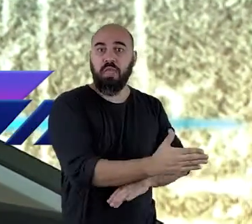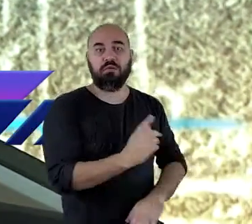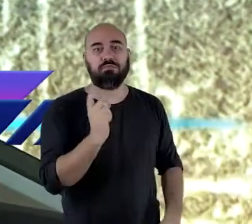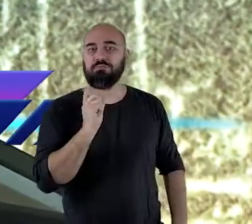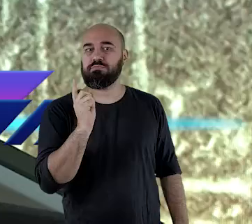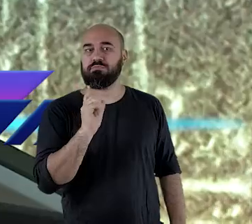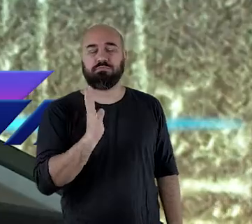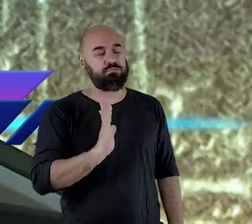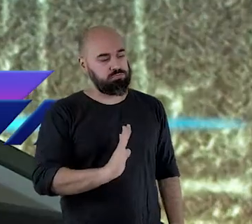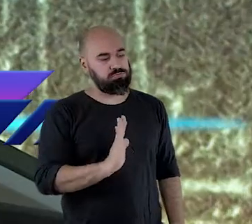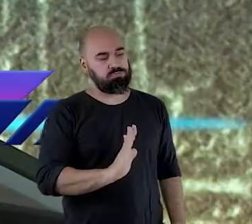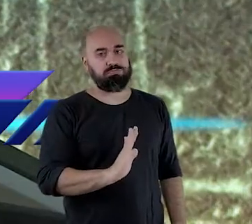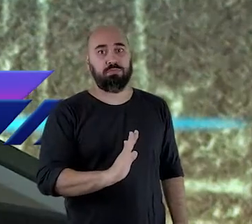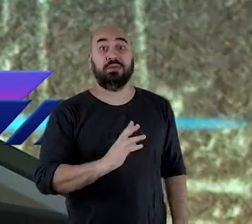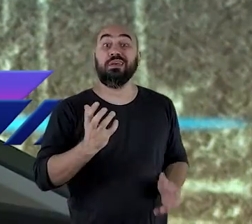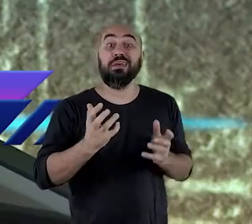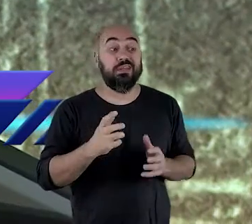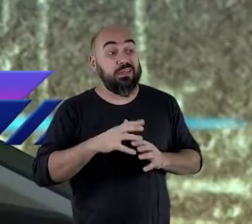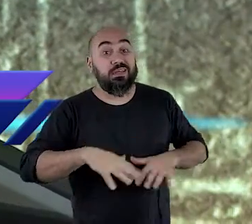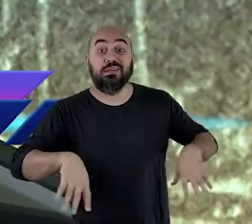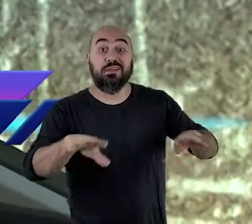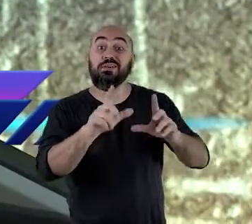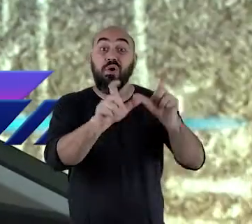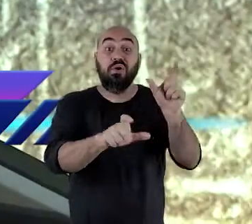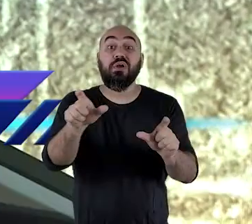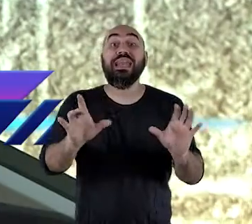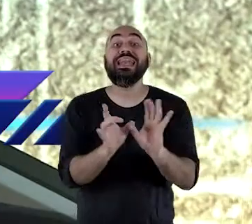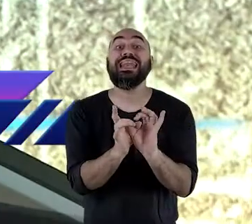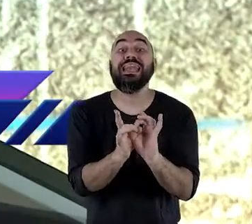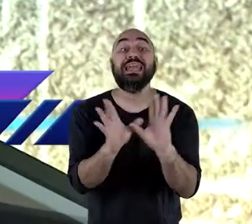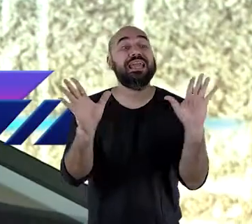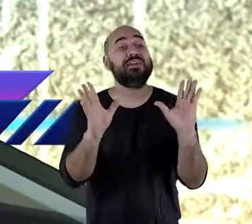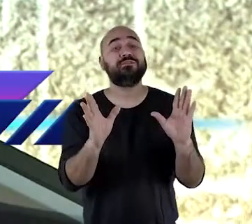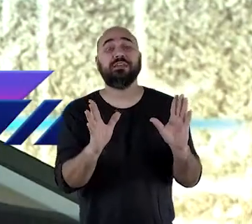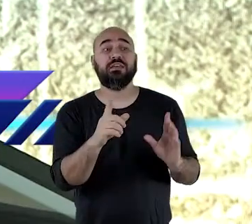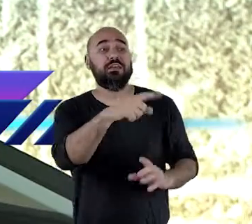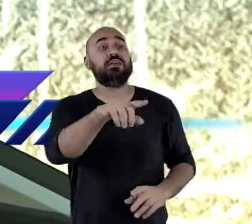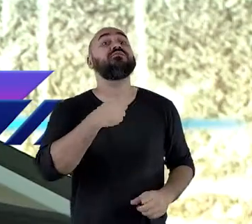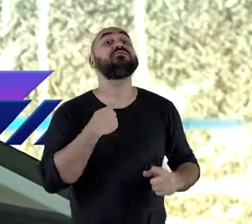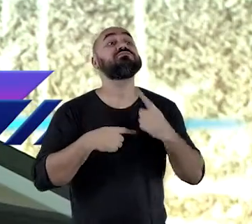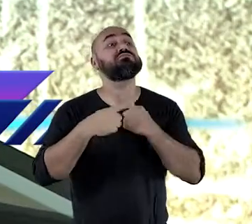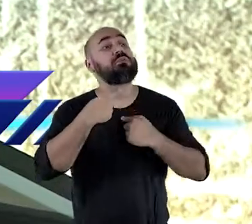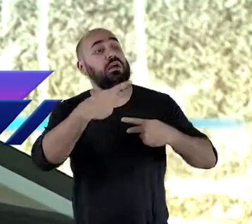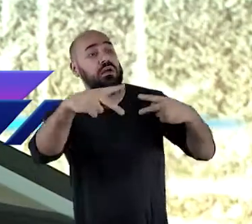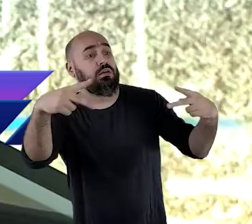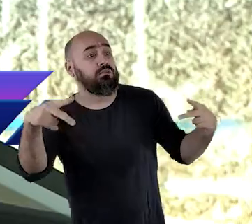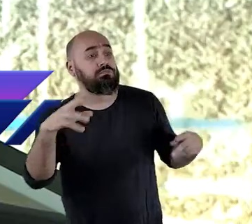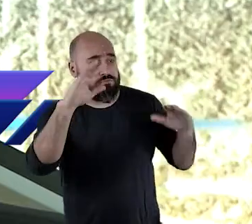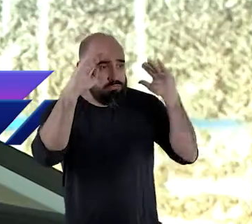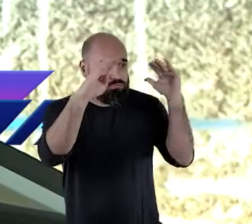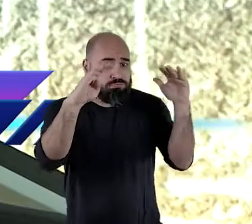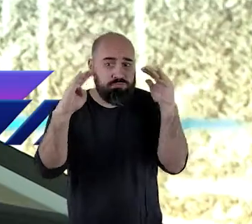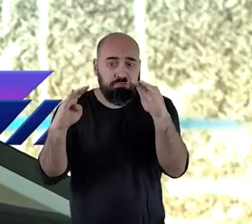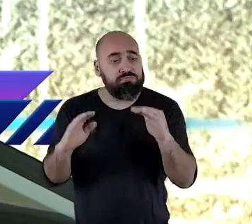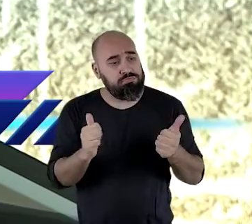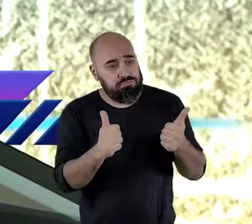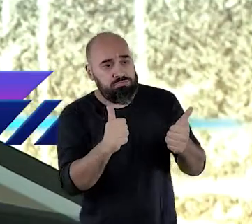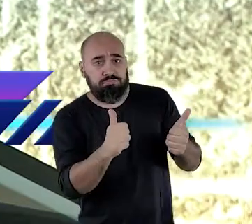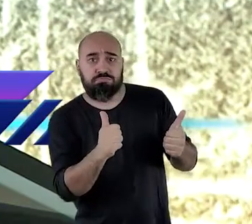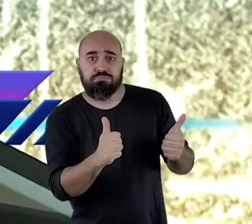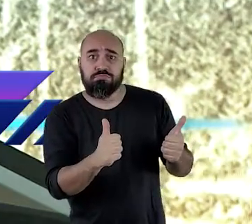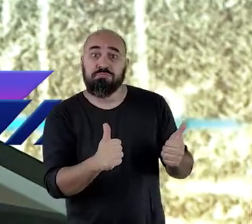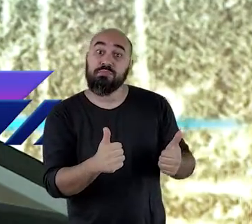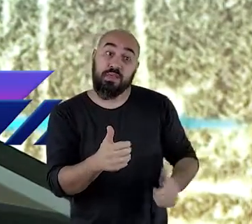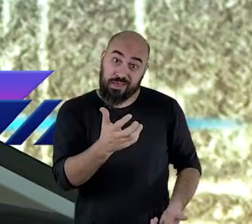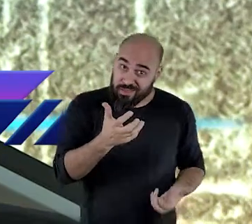humanos livres. Deus não criou robôs programados para fazerem exatamente aquilo que Ele determinou, mas Deus quer que